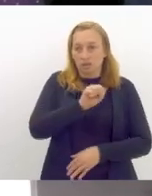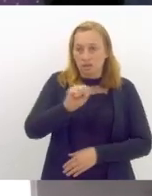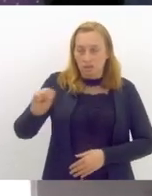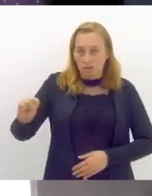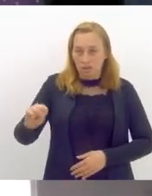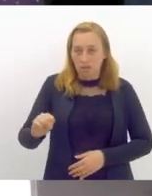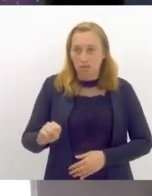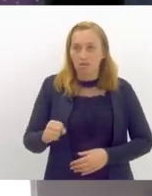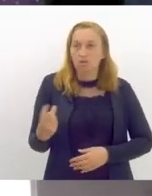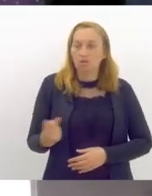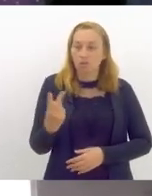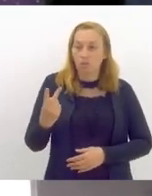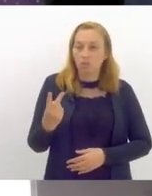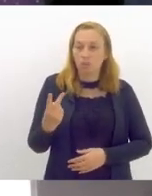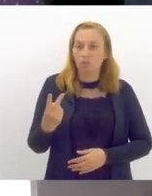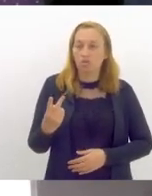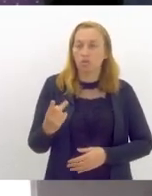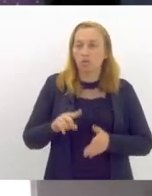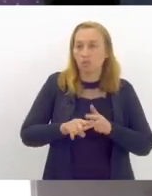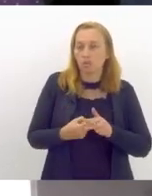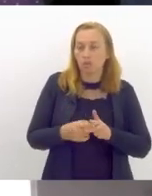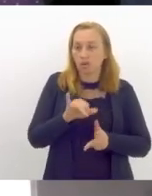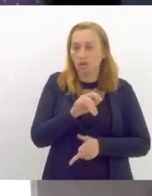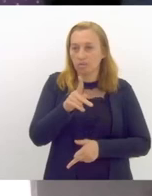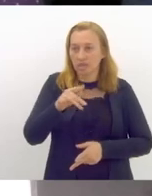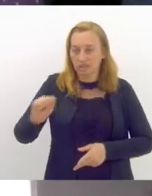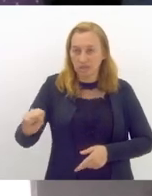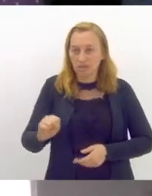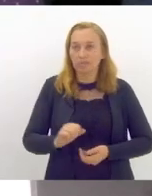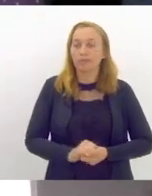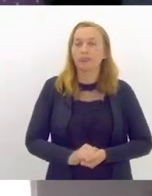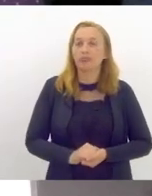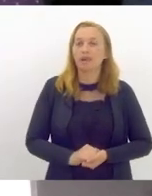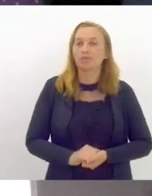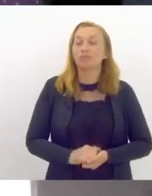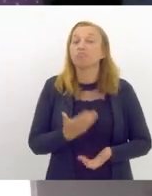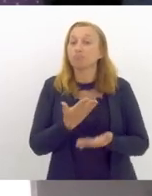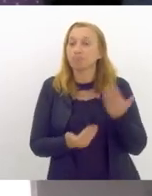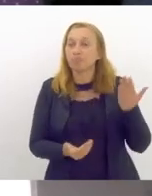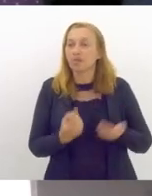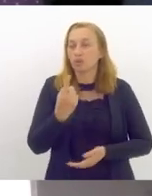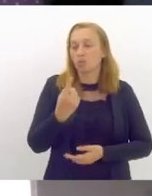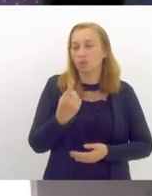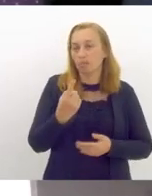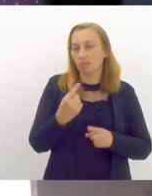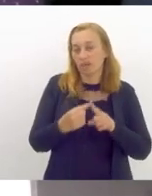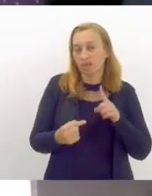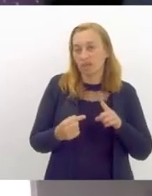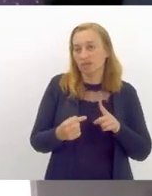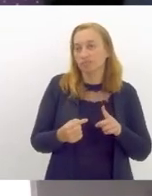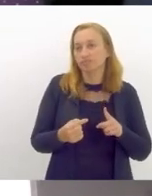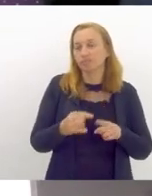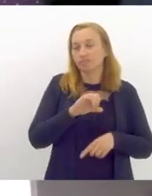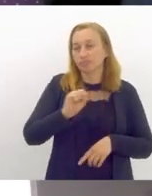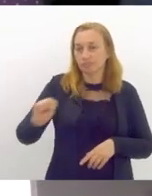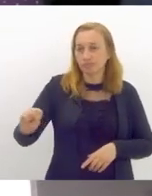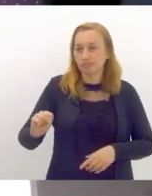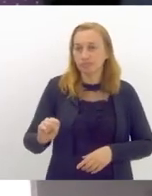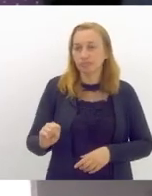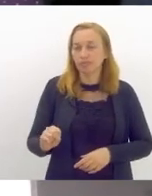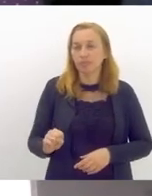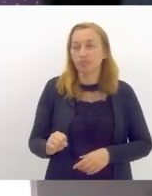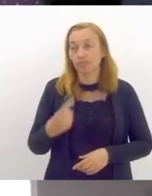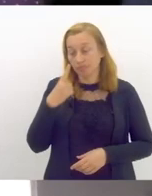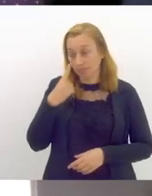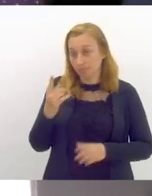valores reais sem correção de IPCA já é menor arrecadação e nós vamos perder um quarto da arrecadação do ICMS do